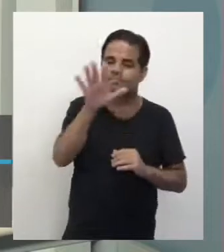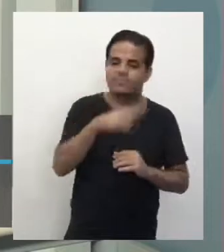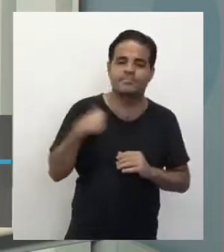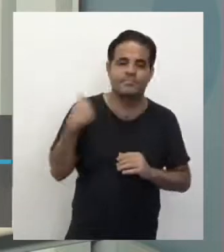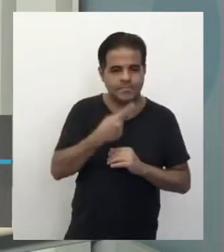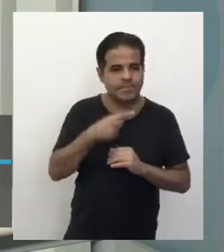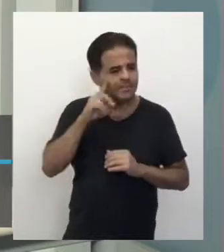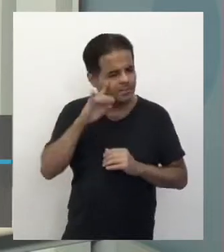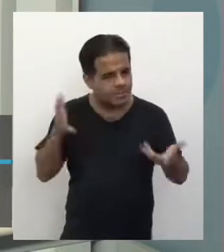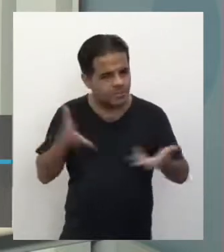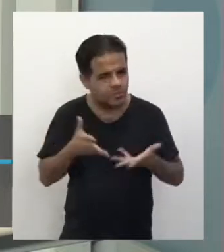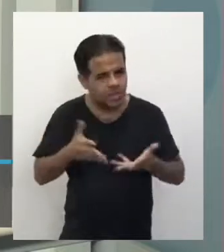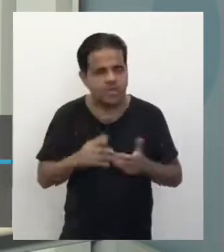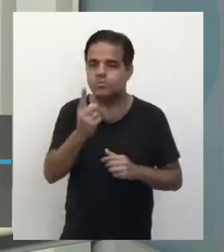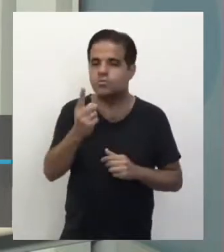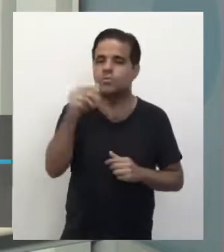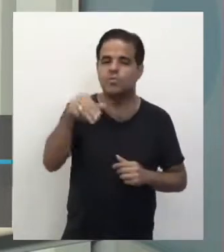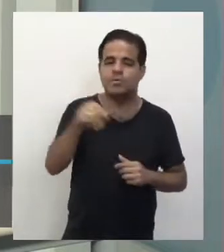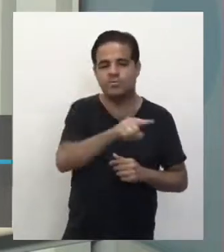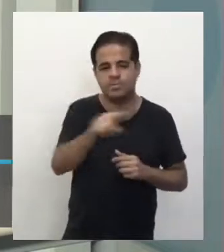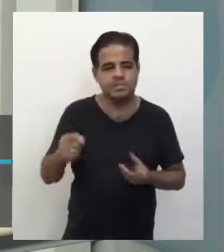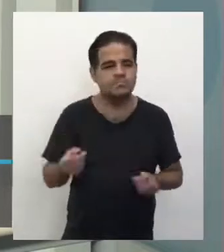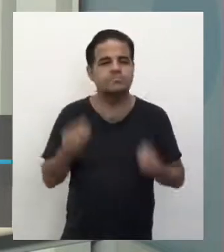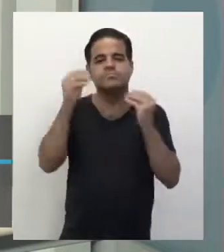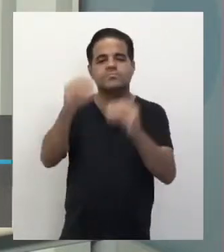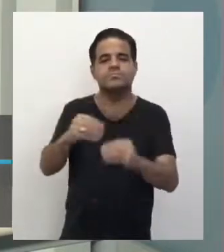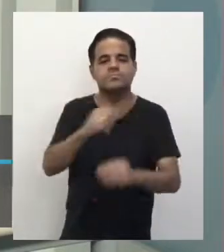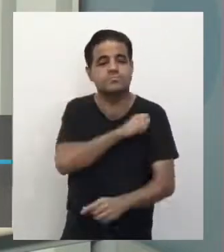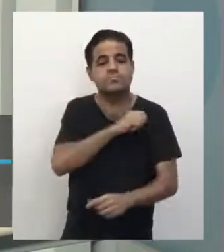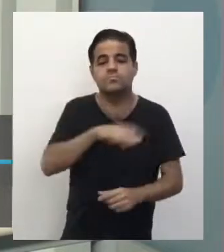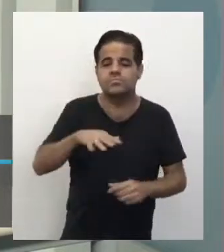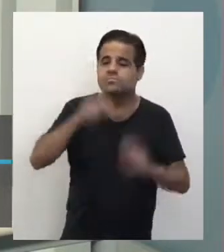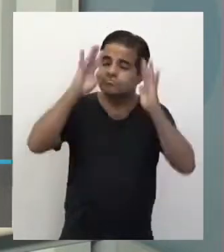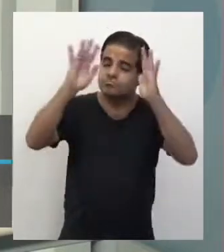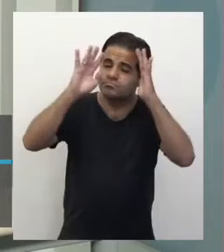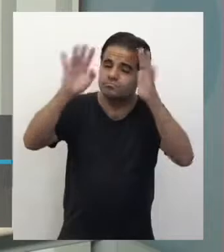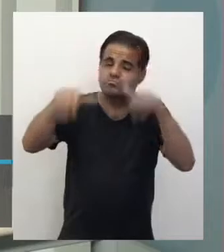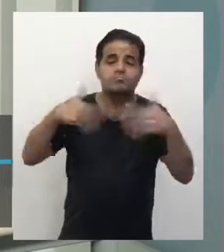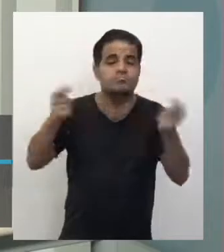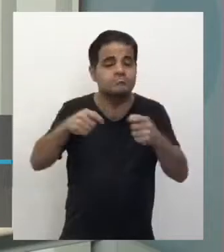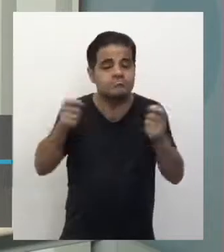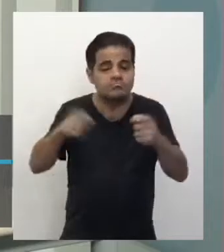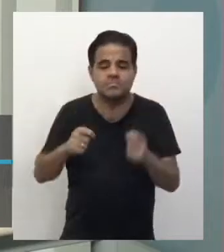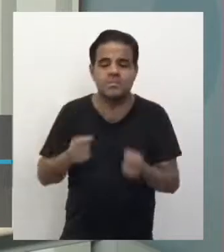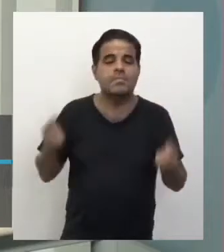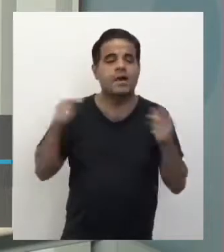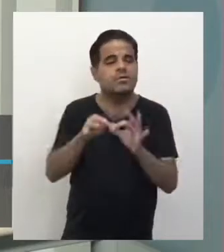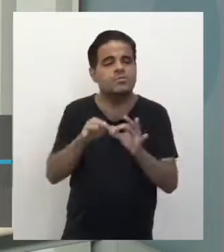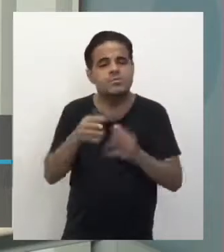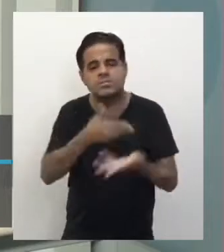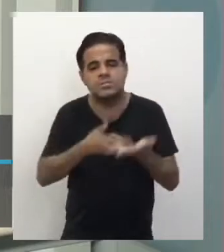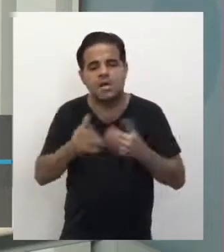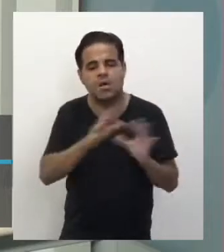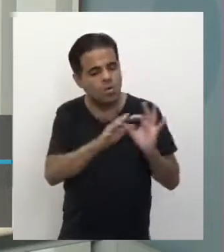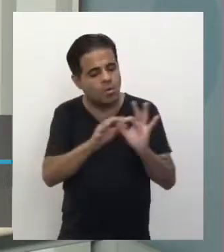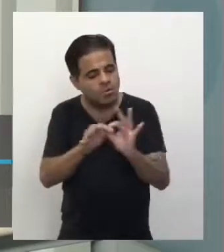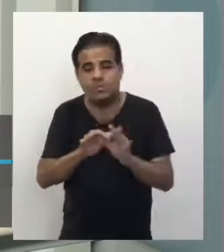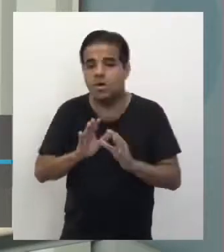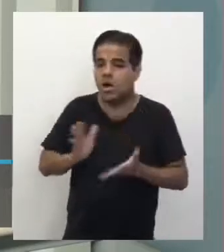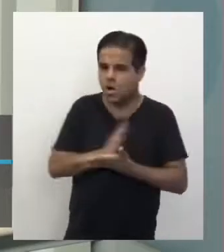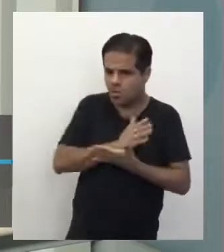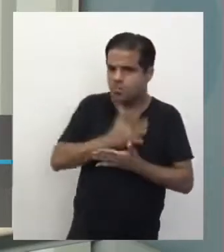nossos dias atuais. Um minuto para vocês colocarem aí o que os seus alunos pensaram, o que dá para associar, qual o contexto. Alguém já